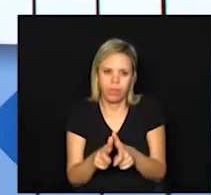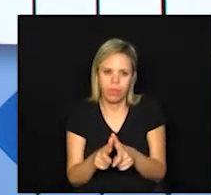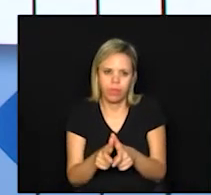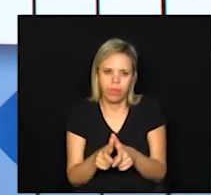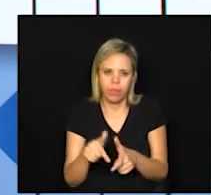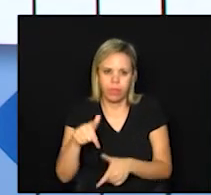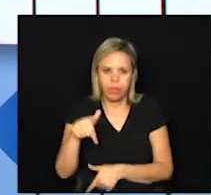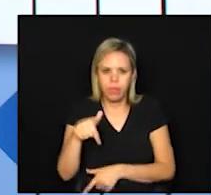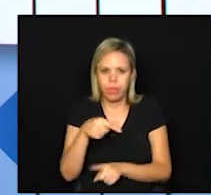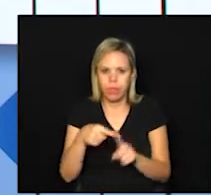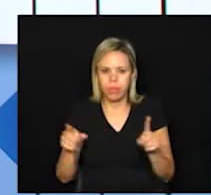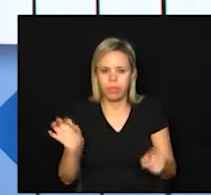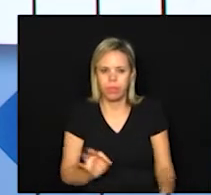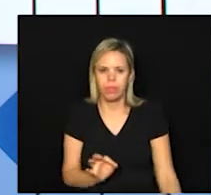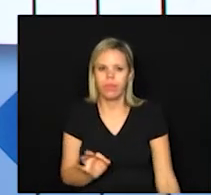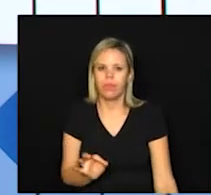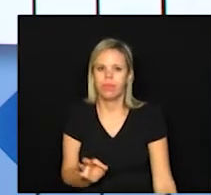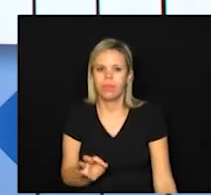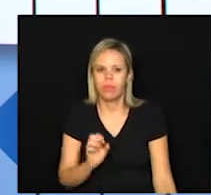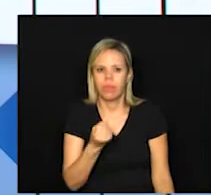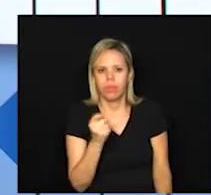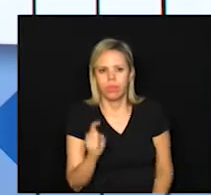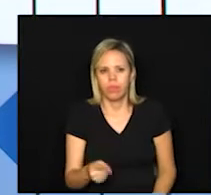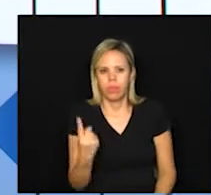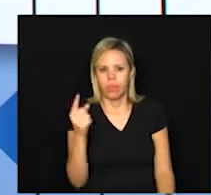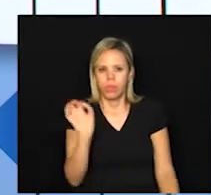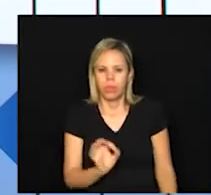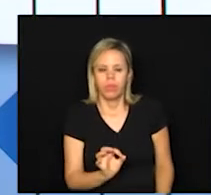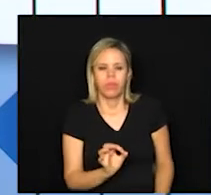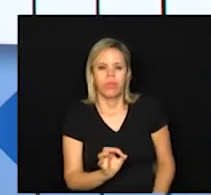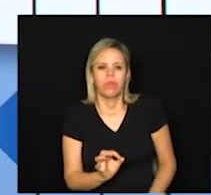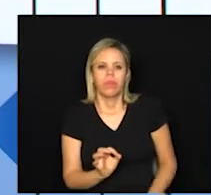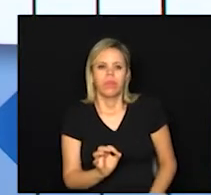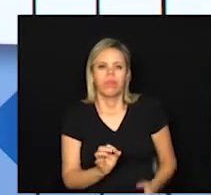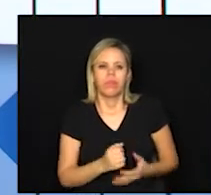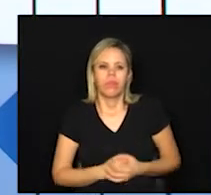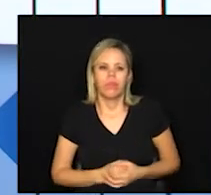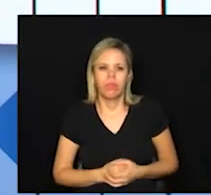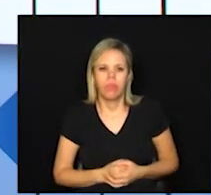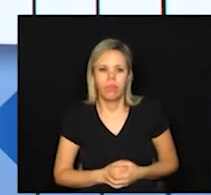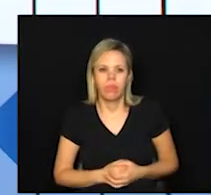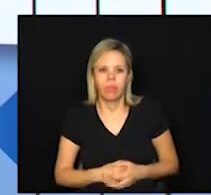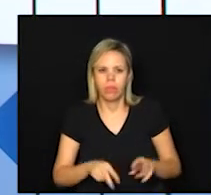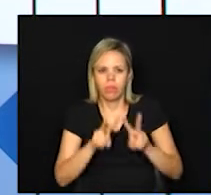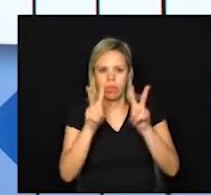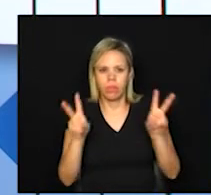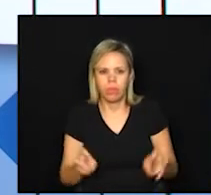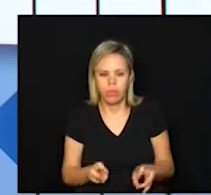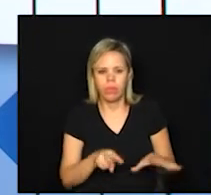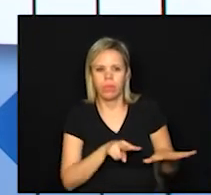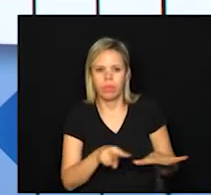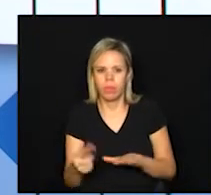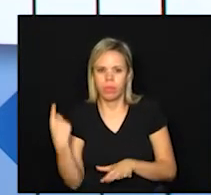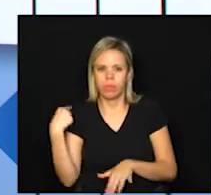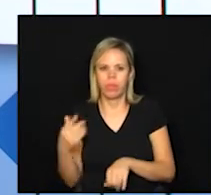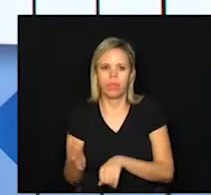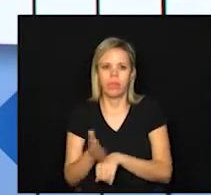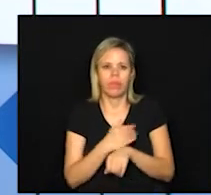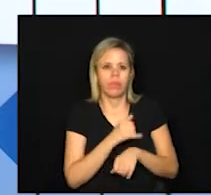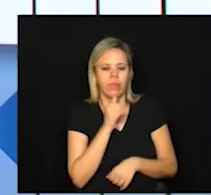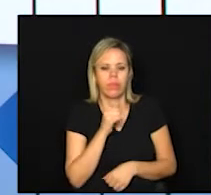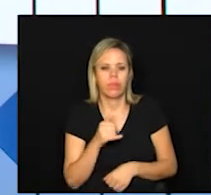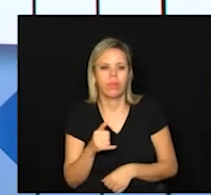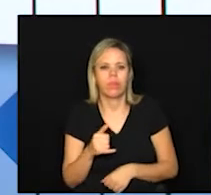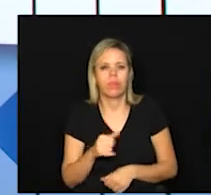de 7,5% e 8,1%, respectivamente, em relação à semana anterior.